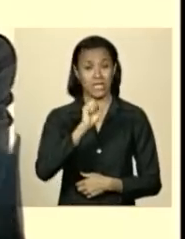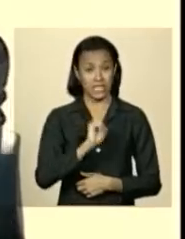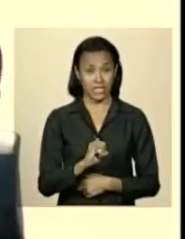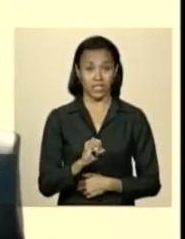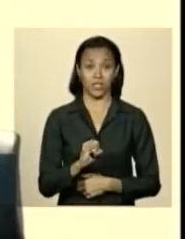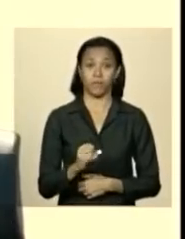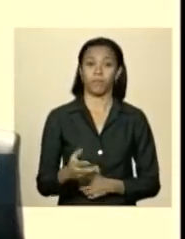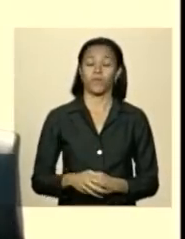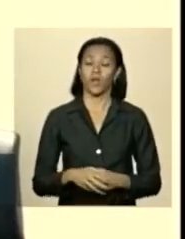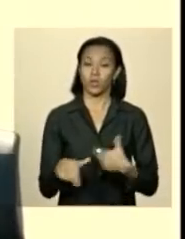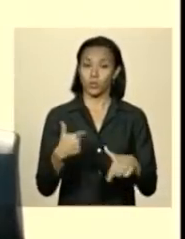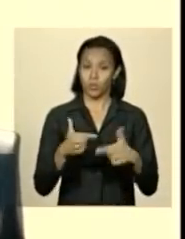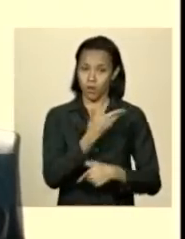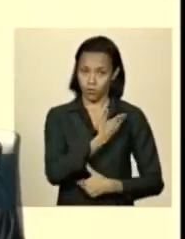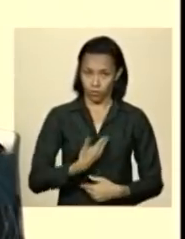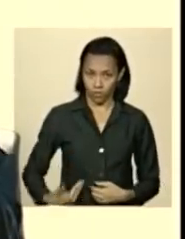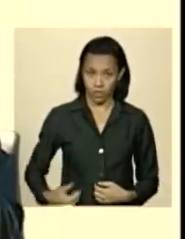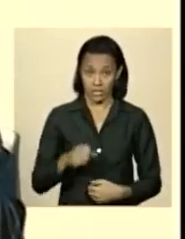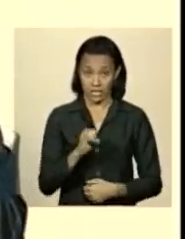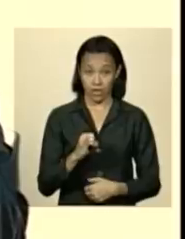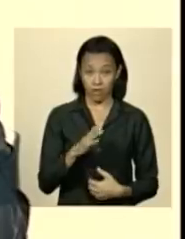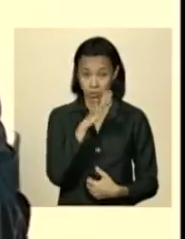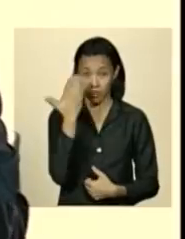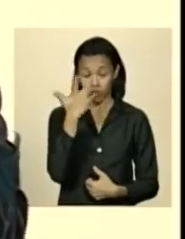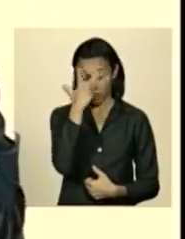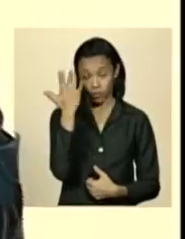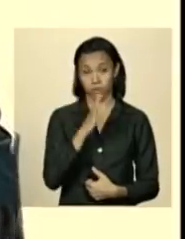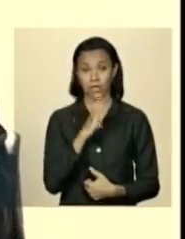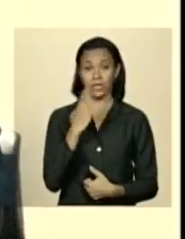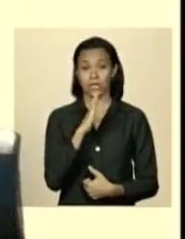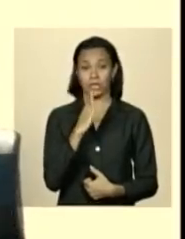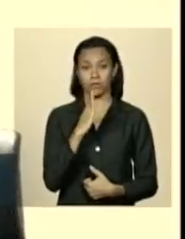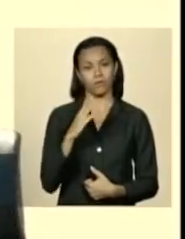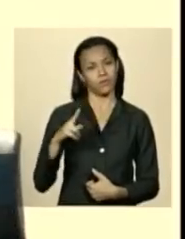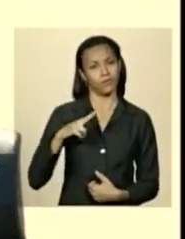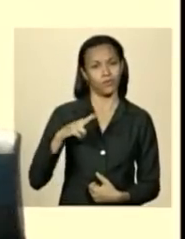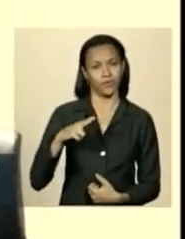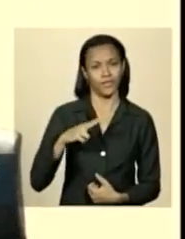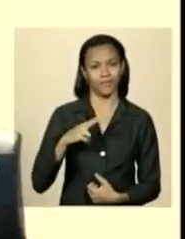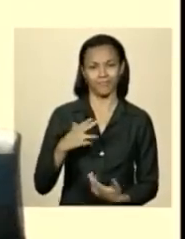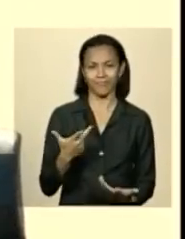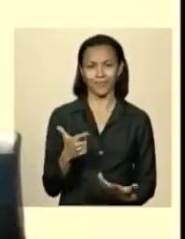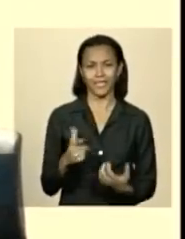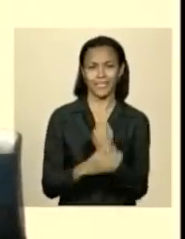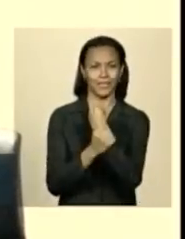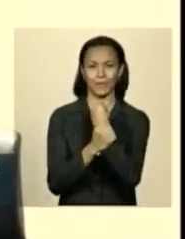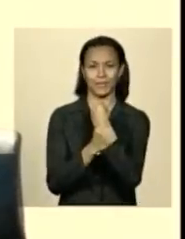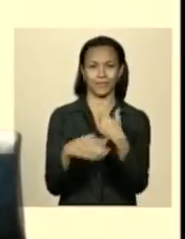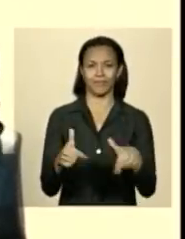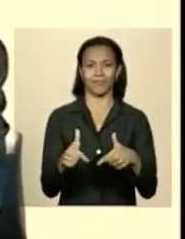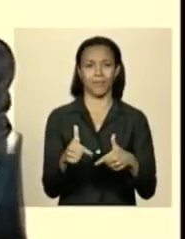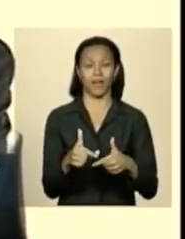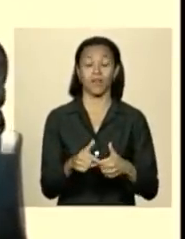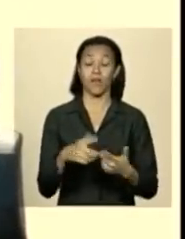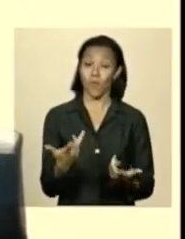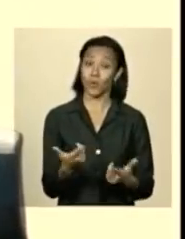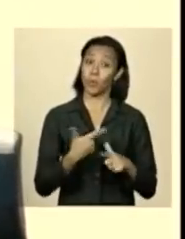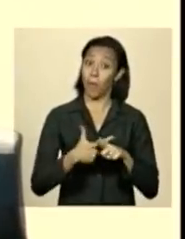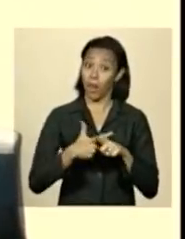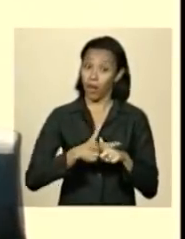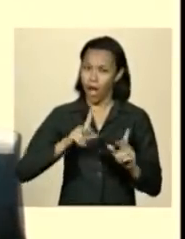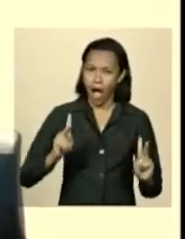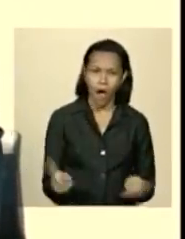no serviço público há estabilidade no emprego na inicitiva privada no emprego e quando há crise muitas